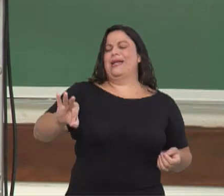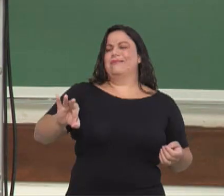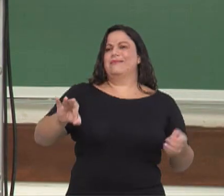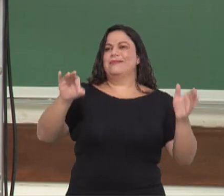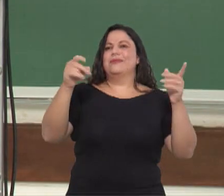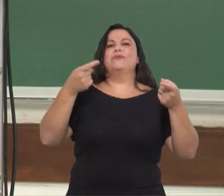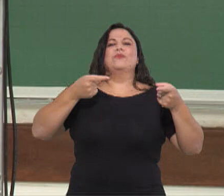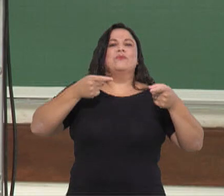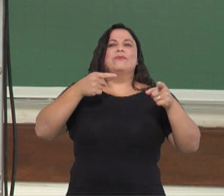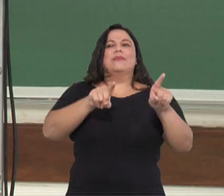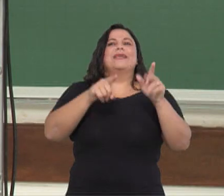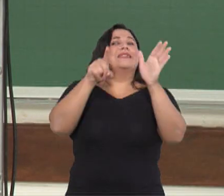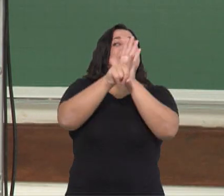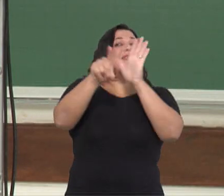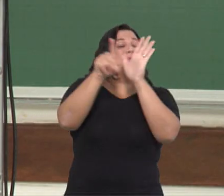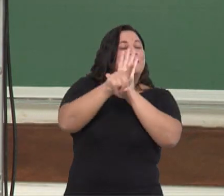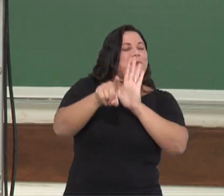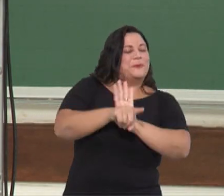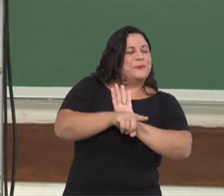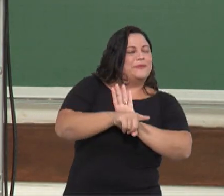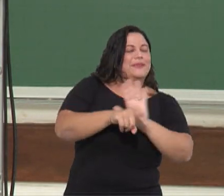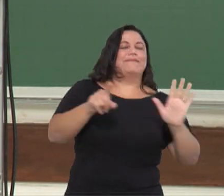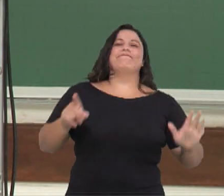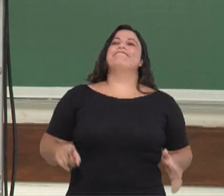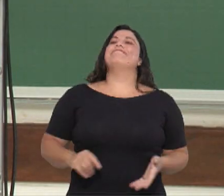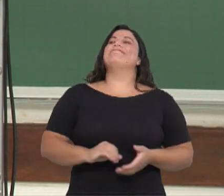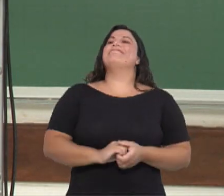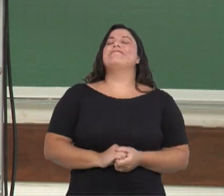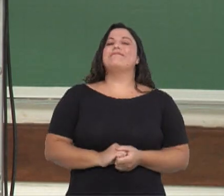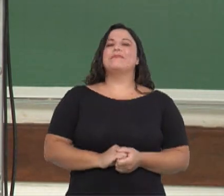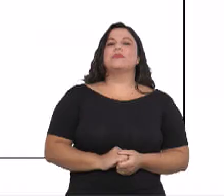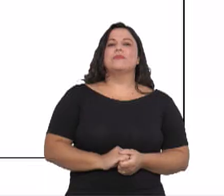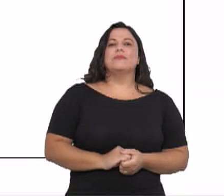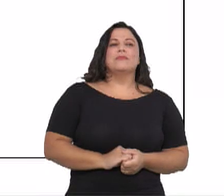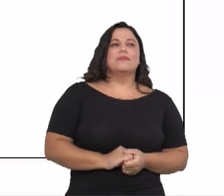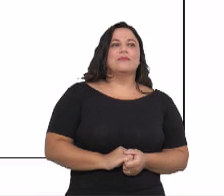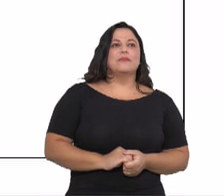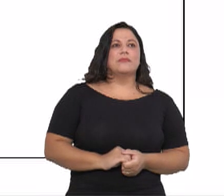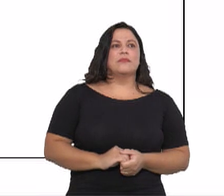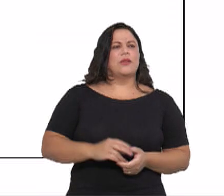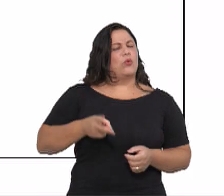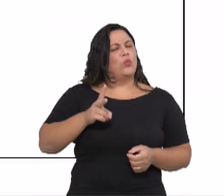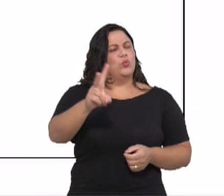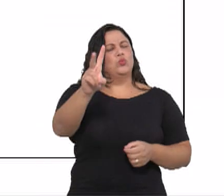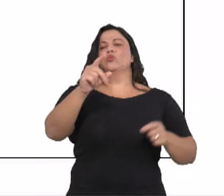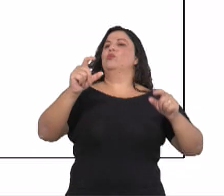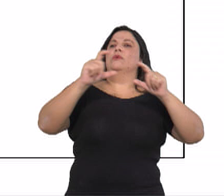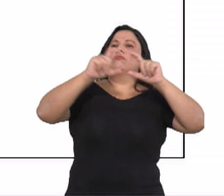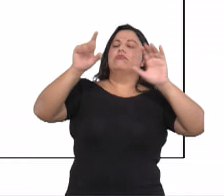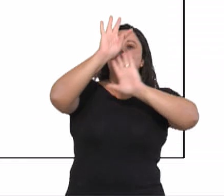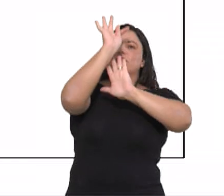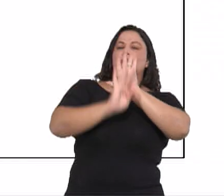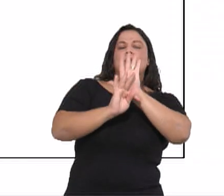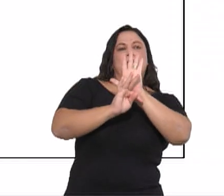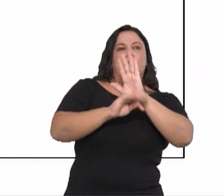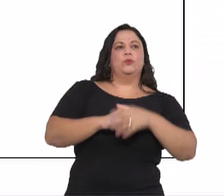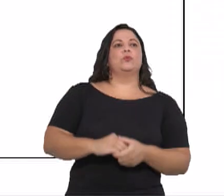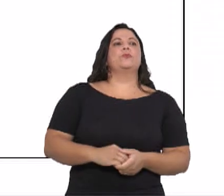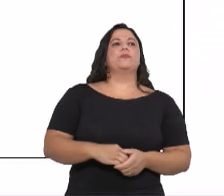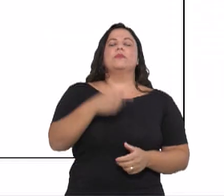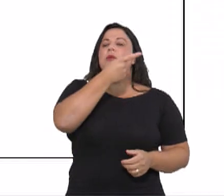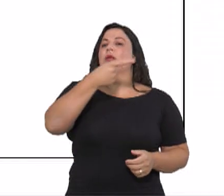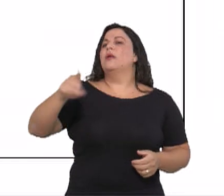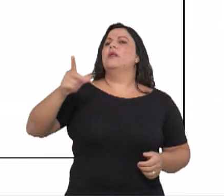E continuando o nosso texto daquele nosso autor, não estou falando de doença do corpo, estou falando